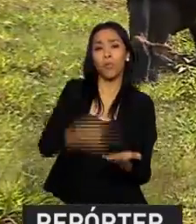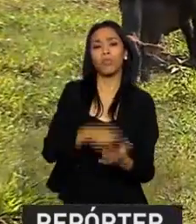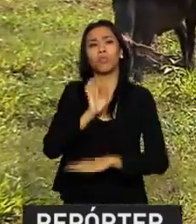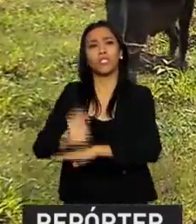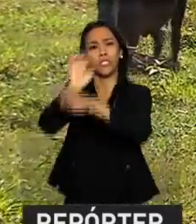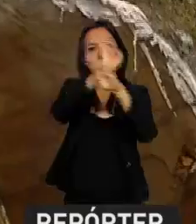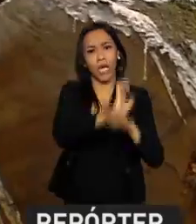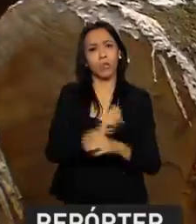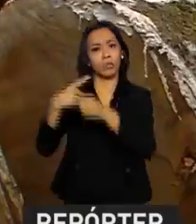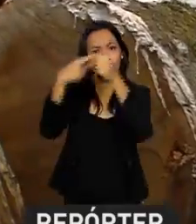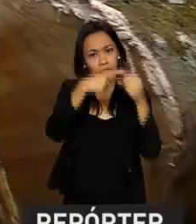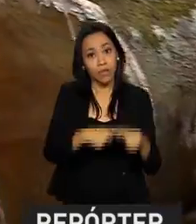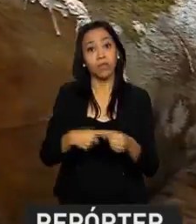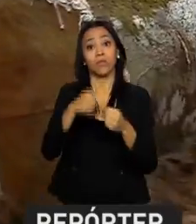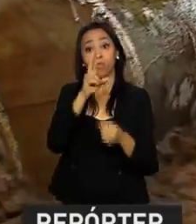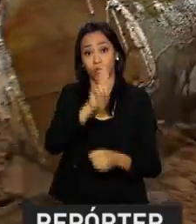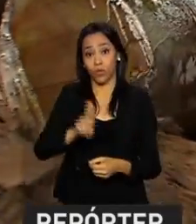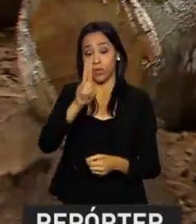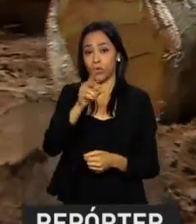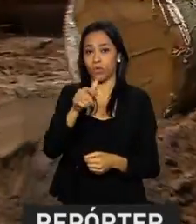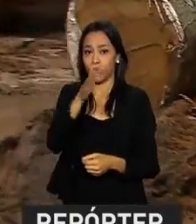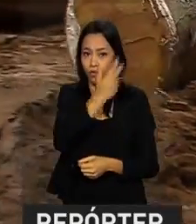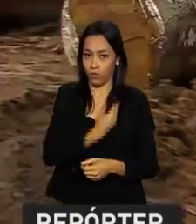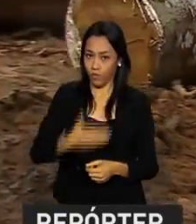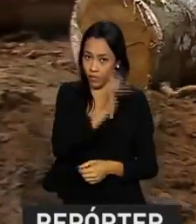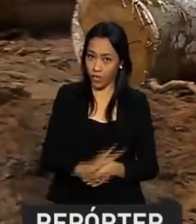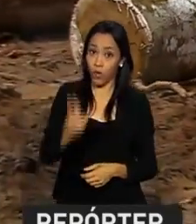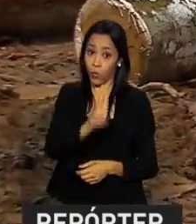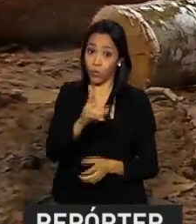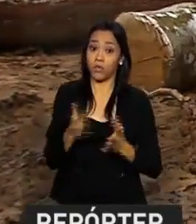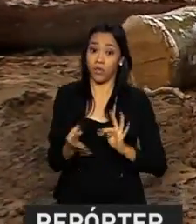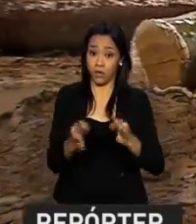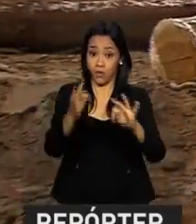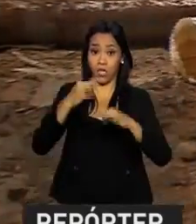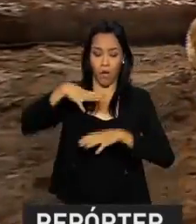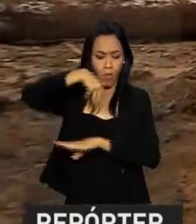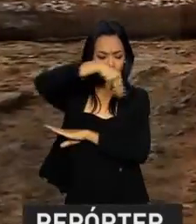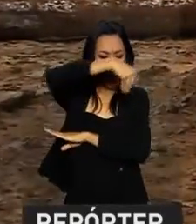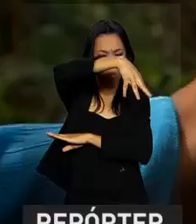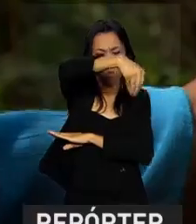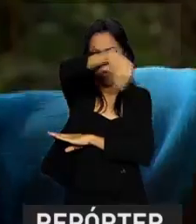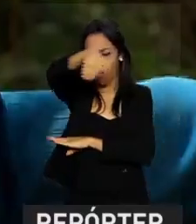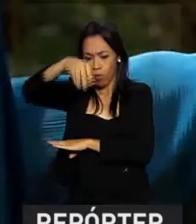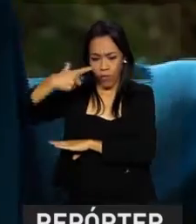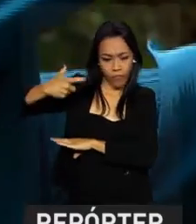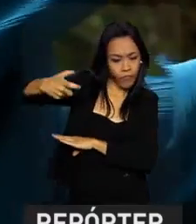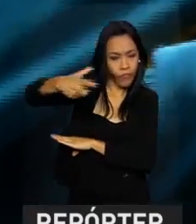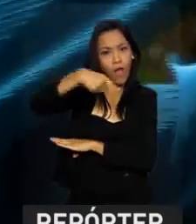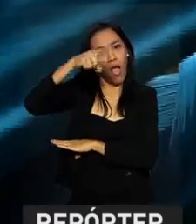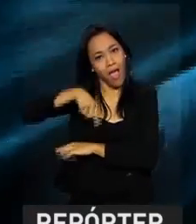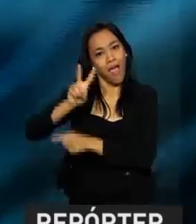estados e municípios, a fiscalização e o uso de tecnologias para o monitoramento da vegetação estão entre